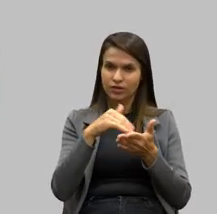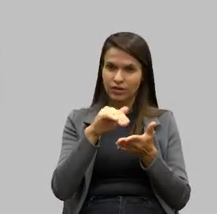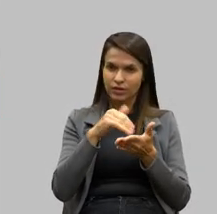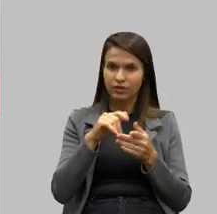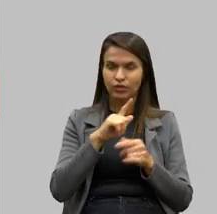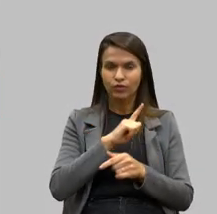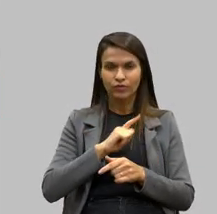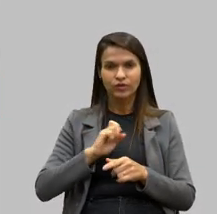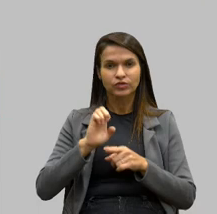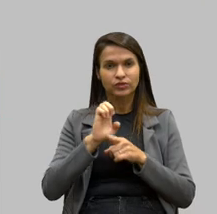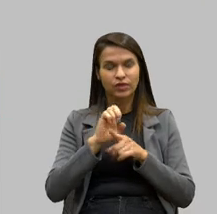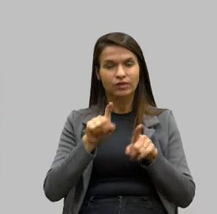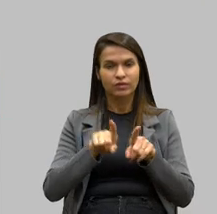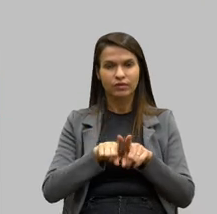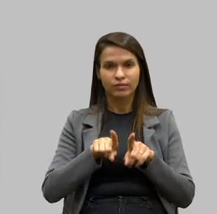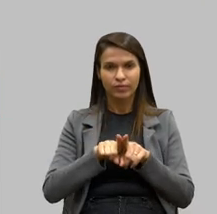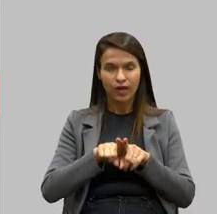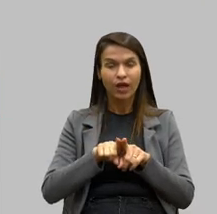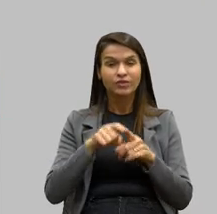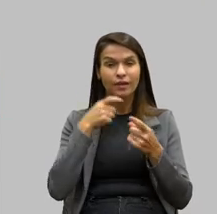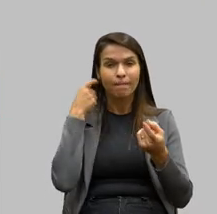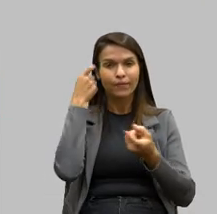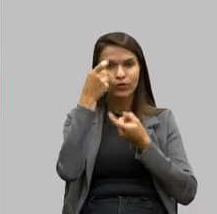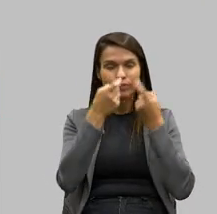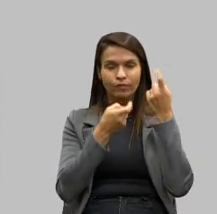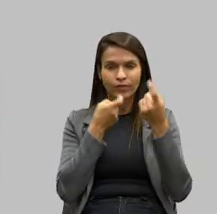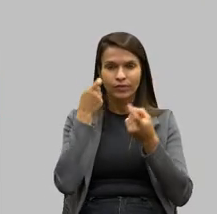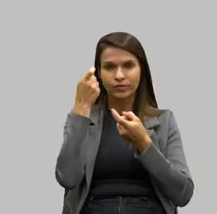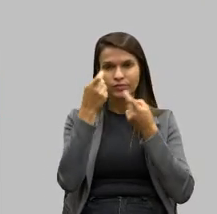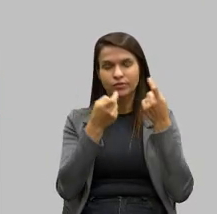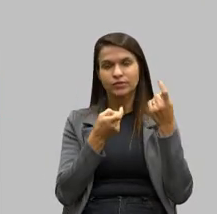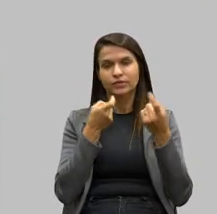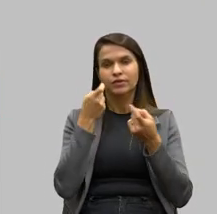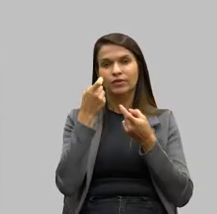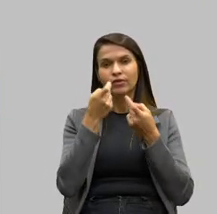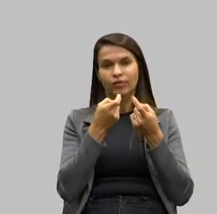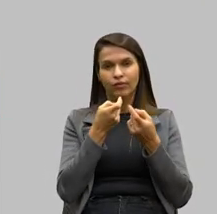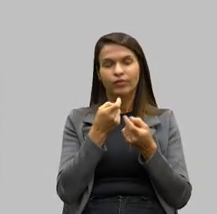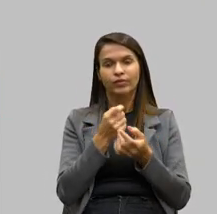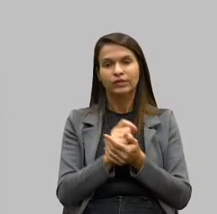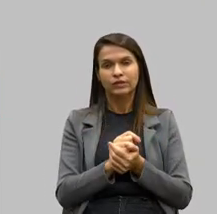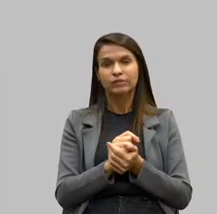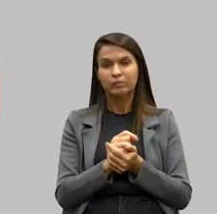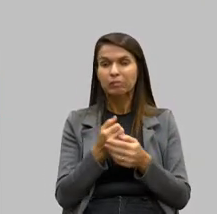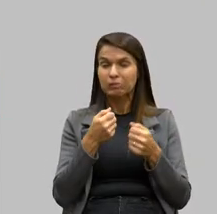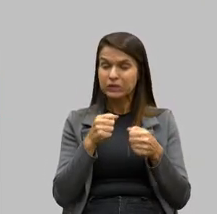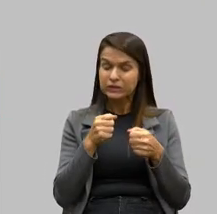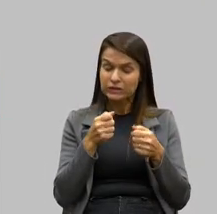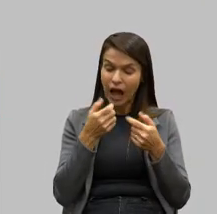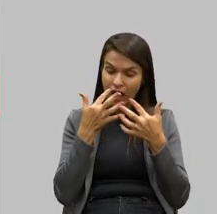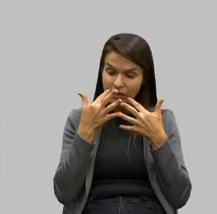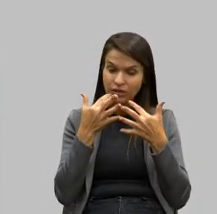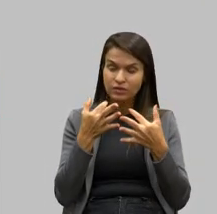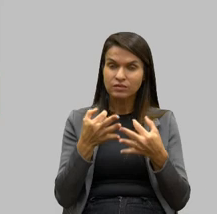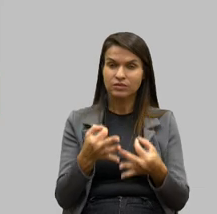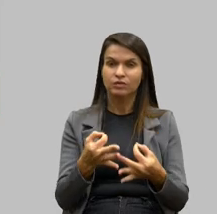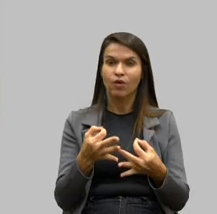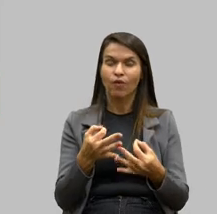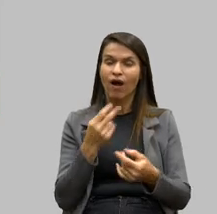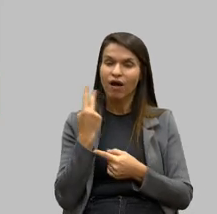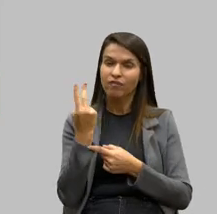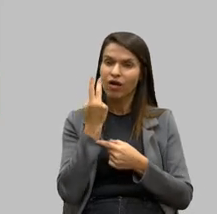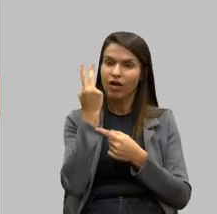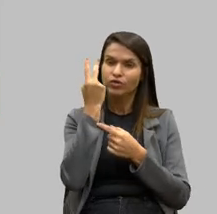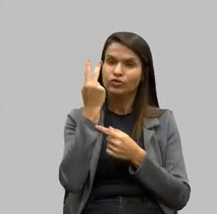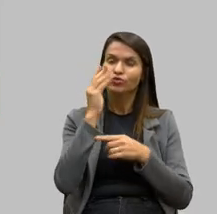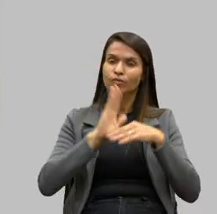governo do Estado também, essa preocupação também com, e que não pode ficar de fora, jamais, com a valorização dos